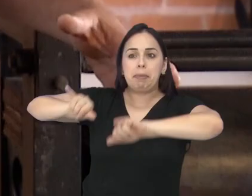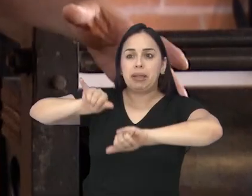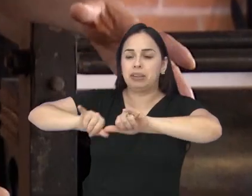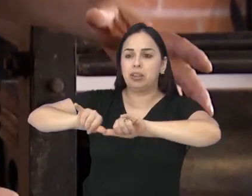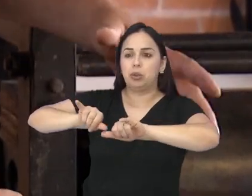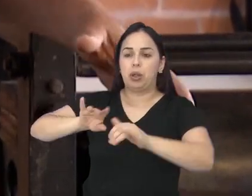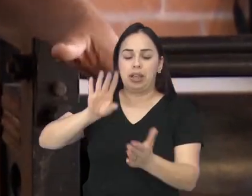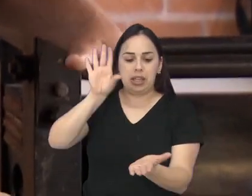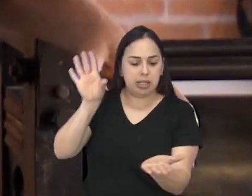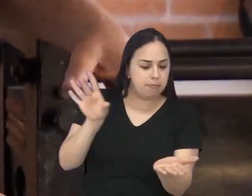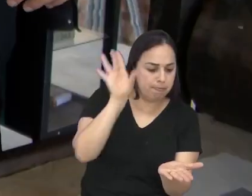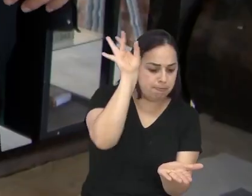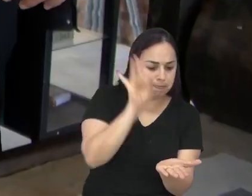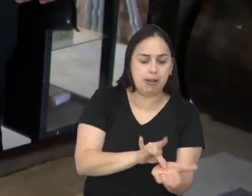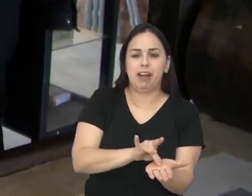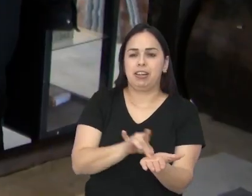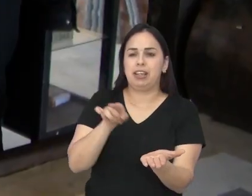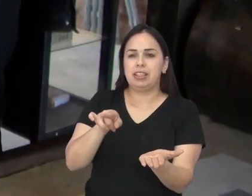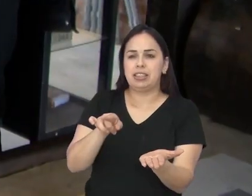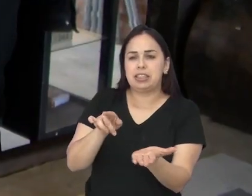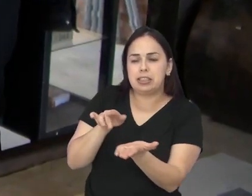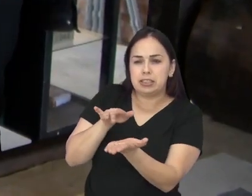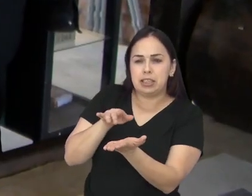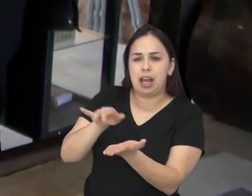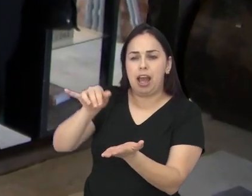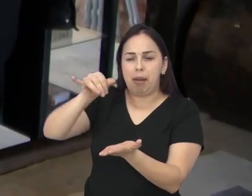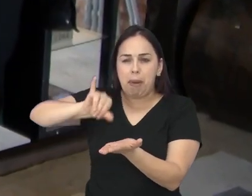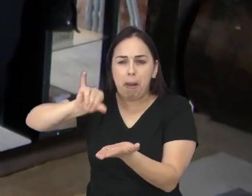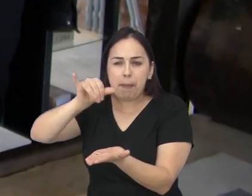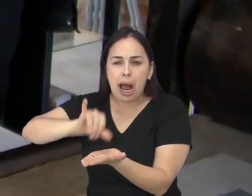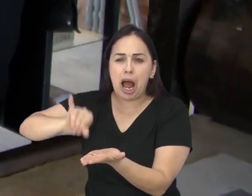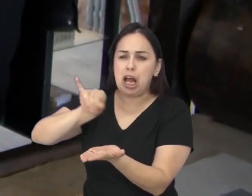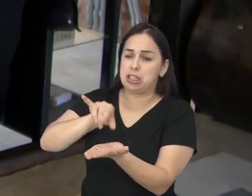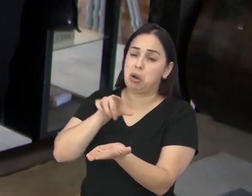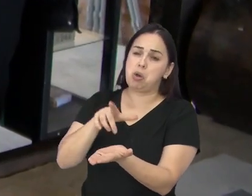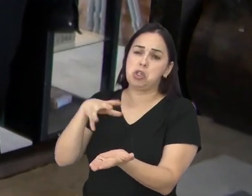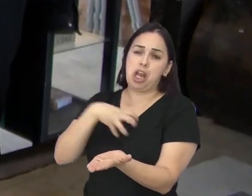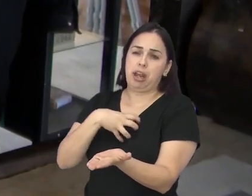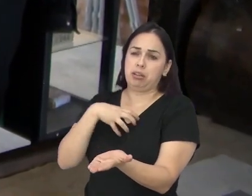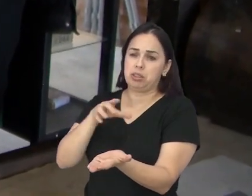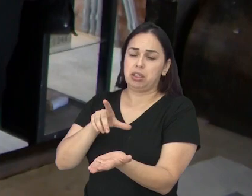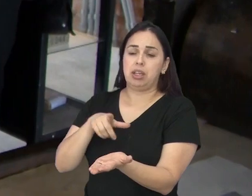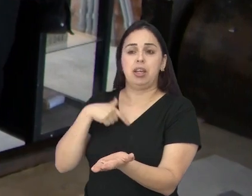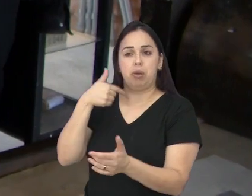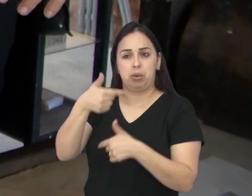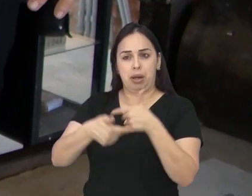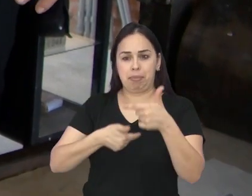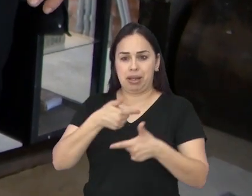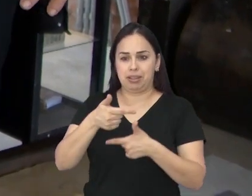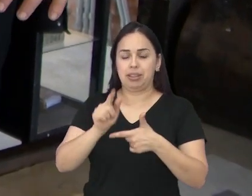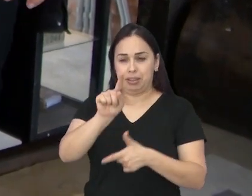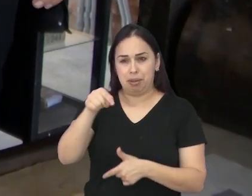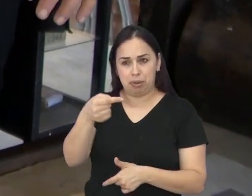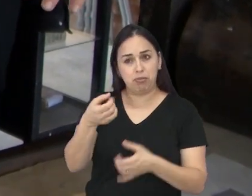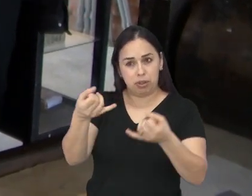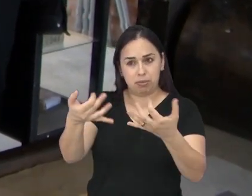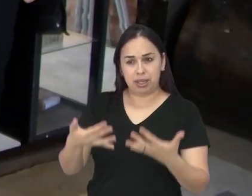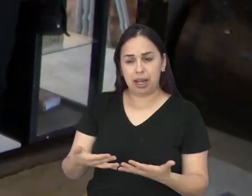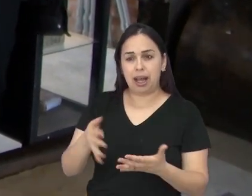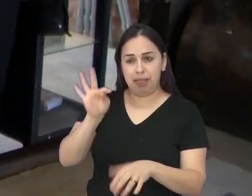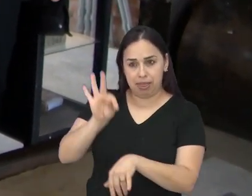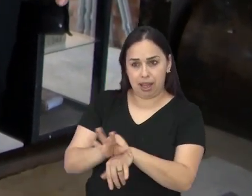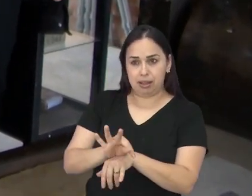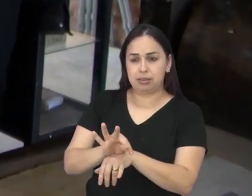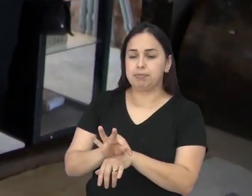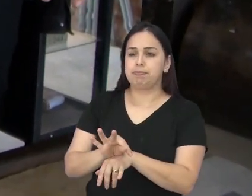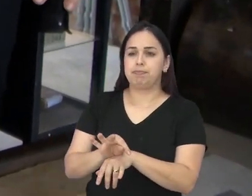processo de gravação. É um processo desgasta, químico, ou seja, eu trabalho com... Depois a gente pode falar um pouquinho da técnica,